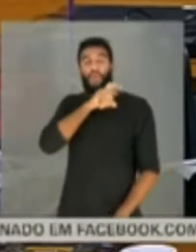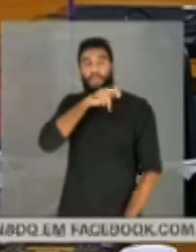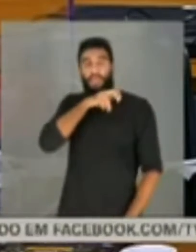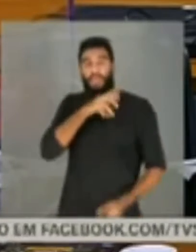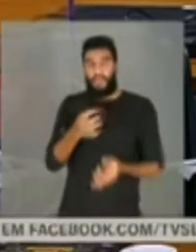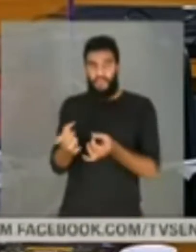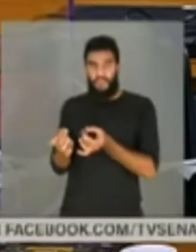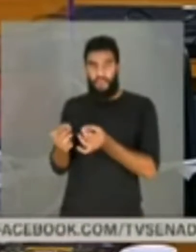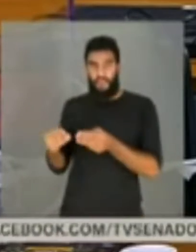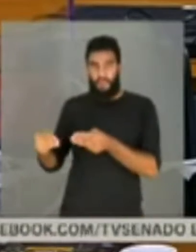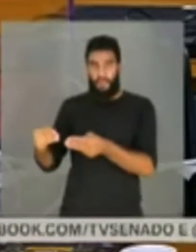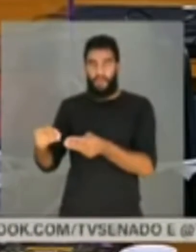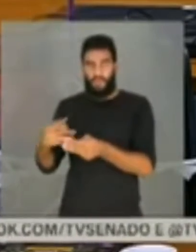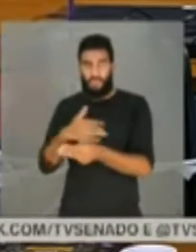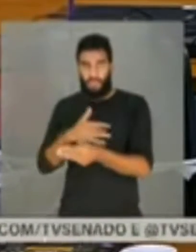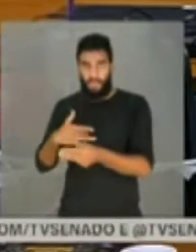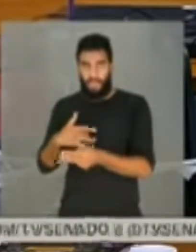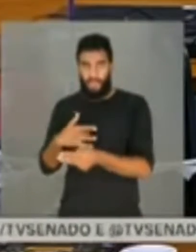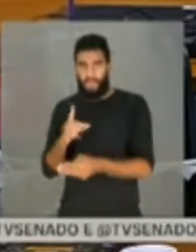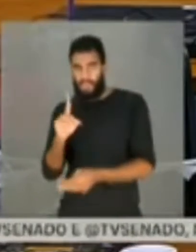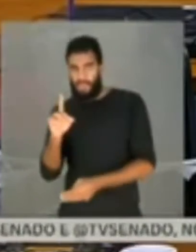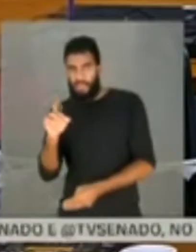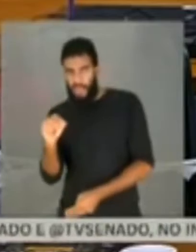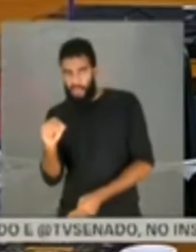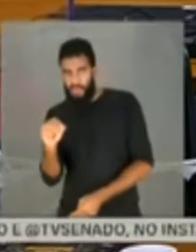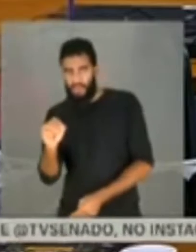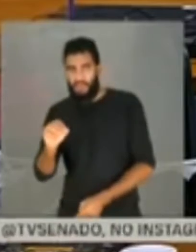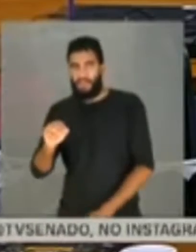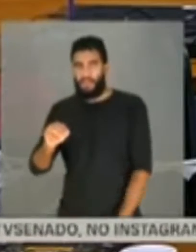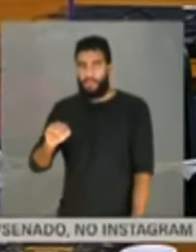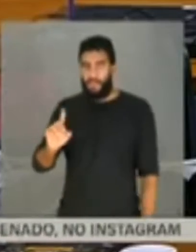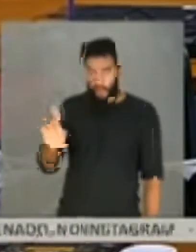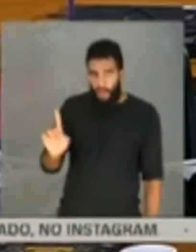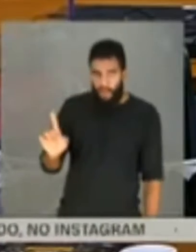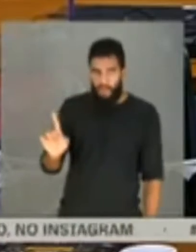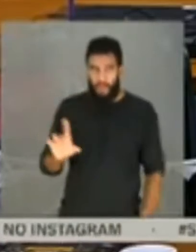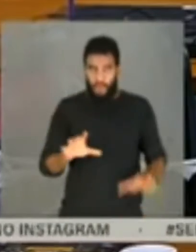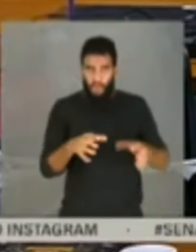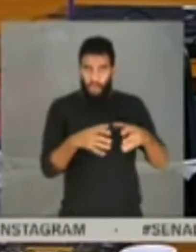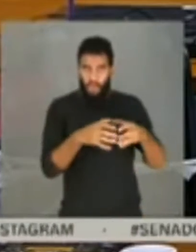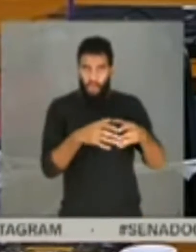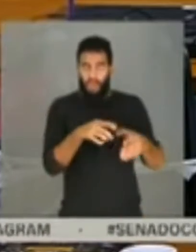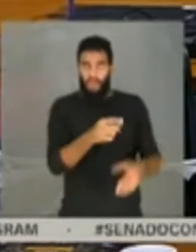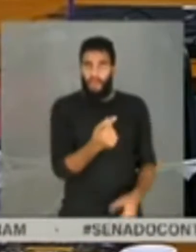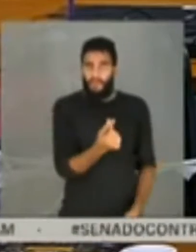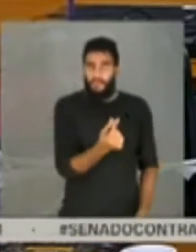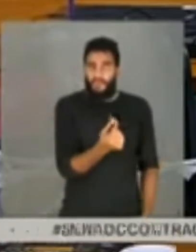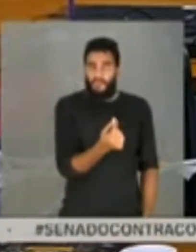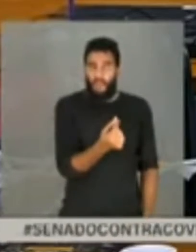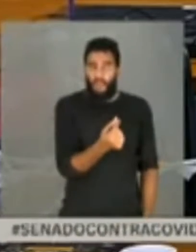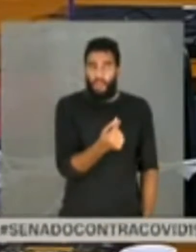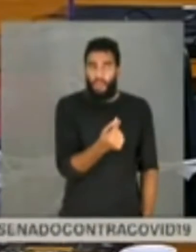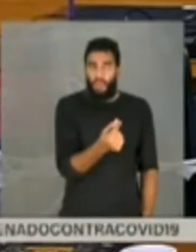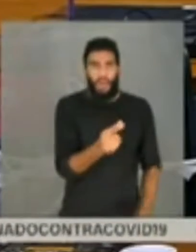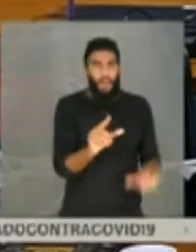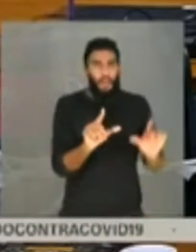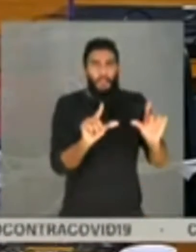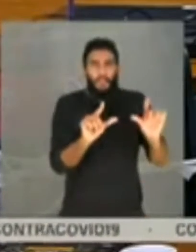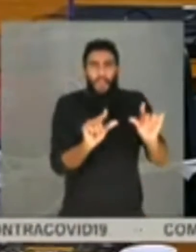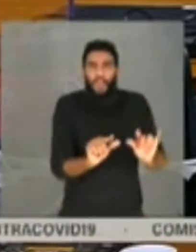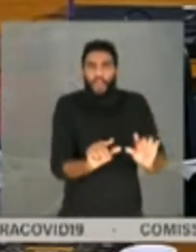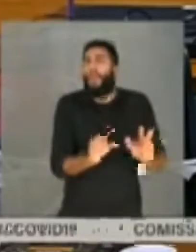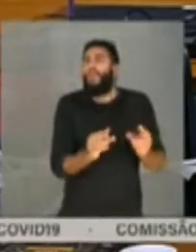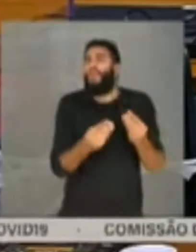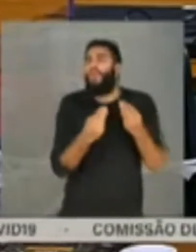vacina ao Ministério da Saúde na casa dos $10. E o consórcio COVAX com preço